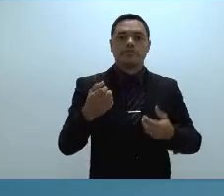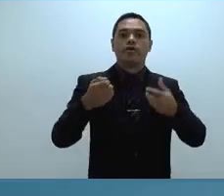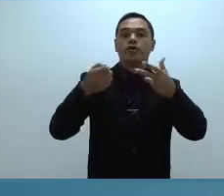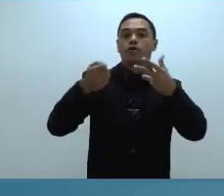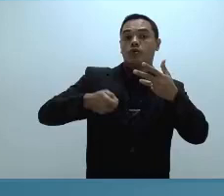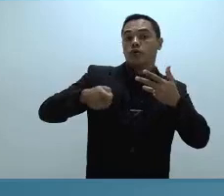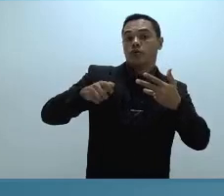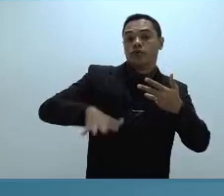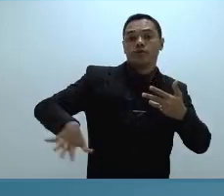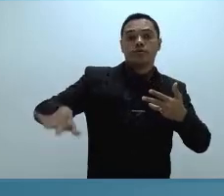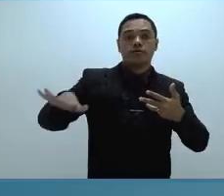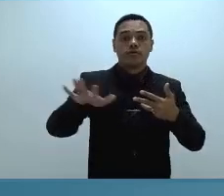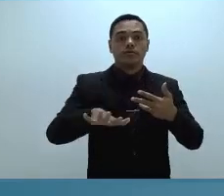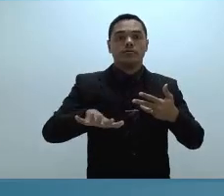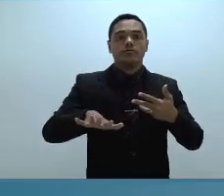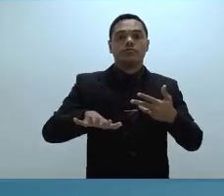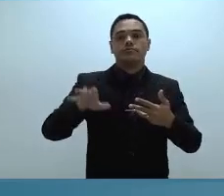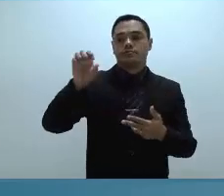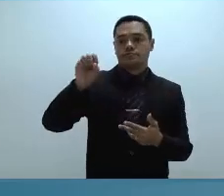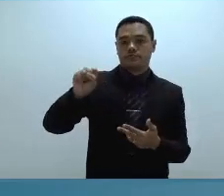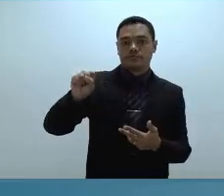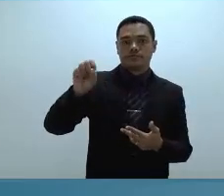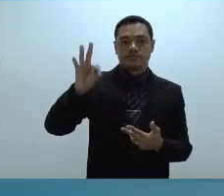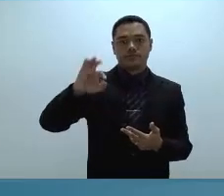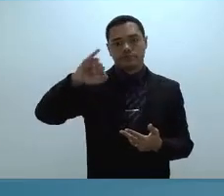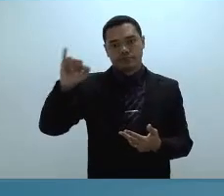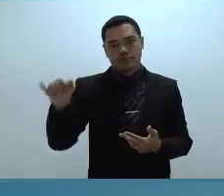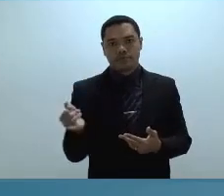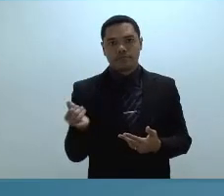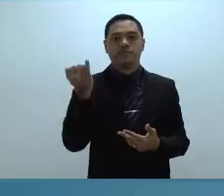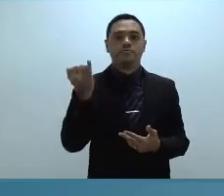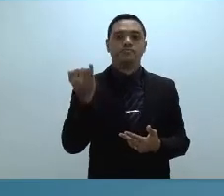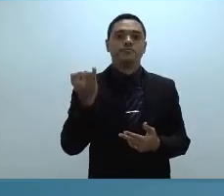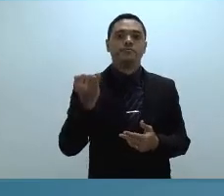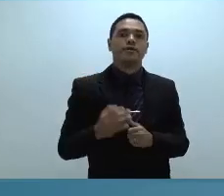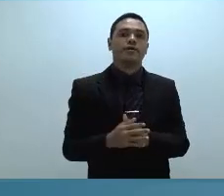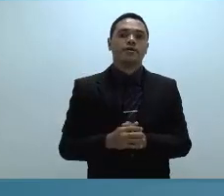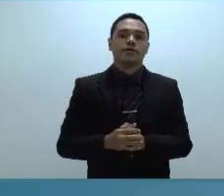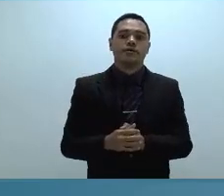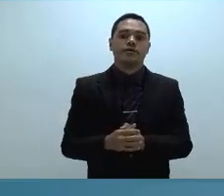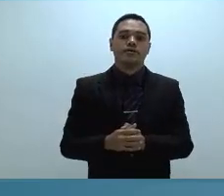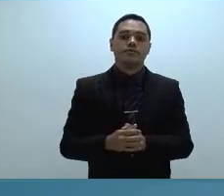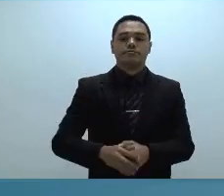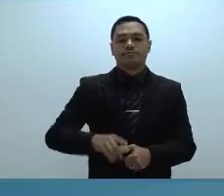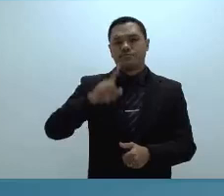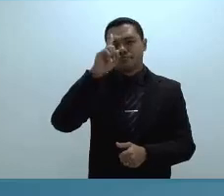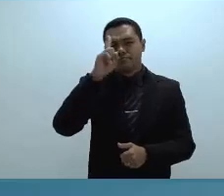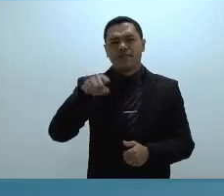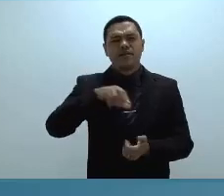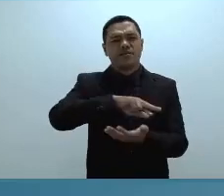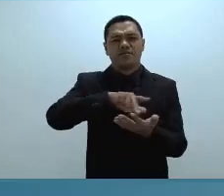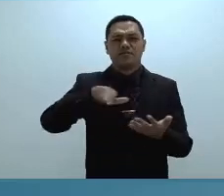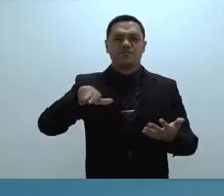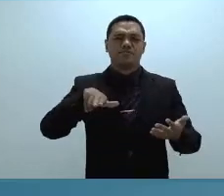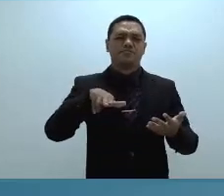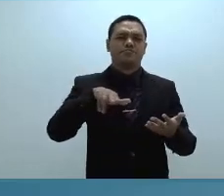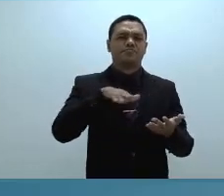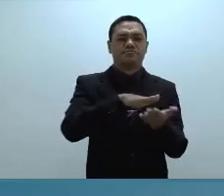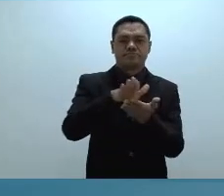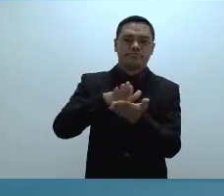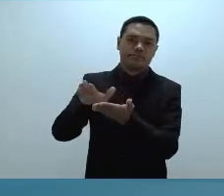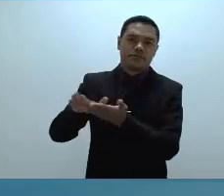TJPA e do STJ em relação às demandas de responsabilidade civil das concessionárias de serviço